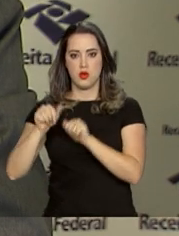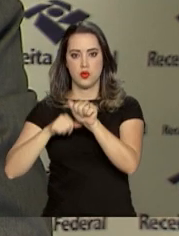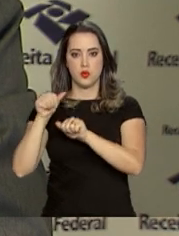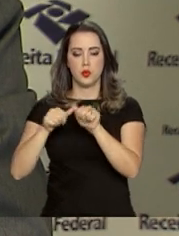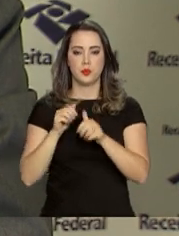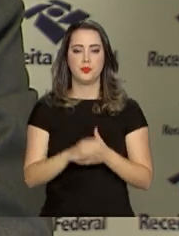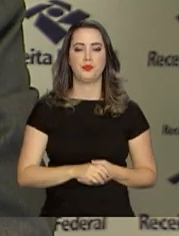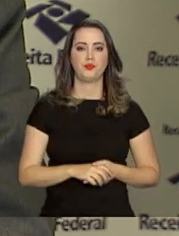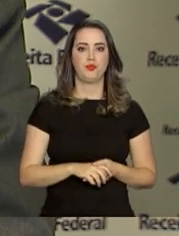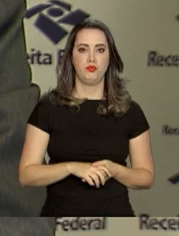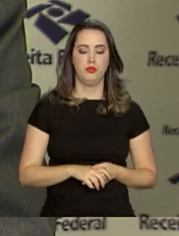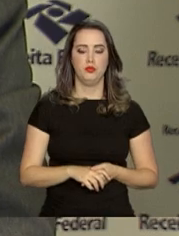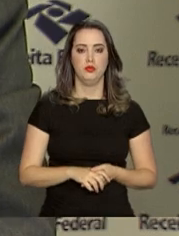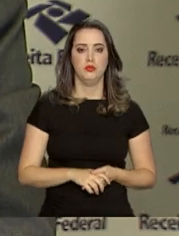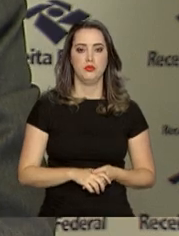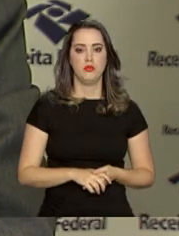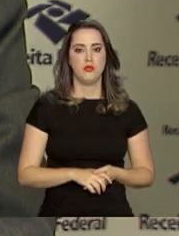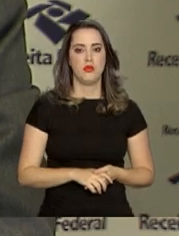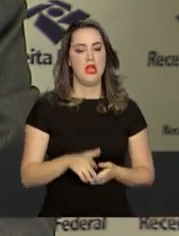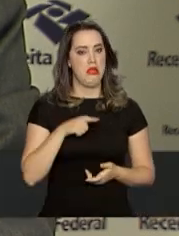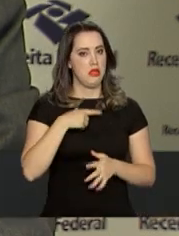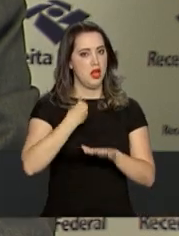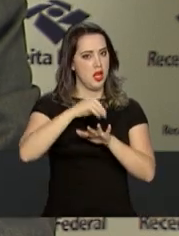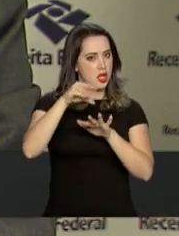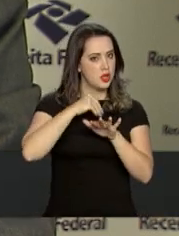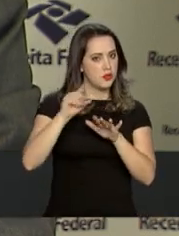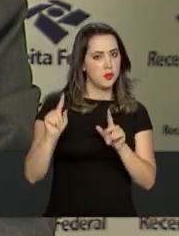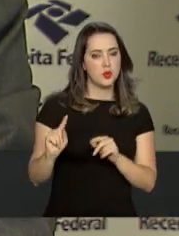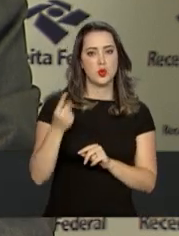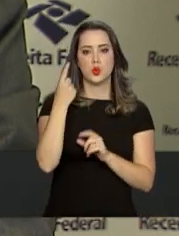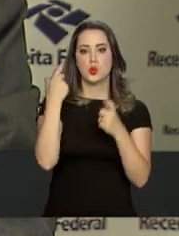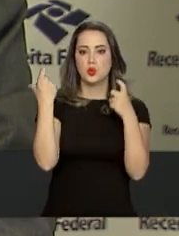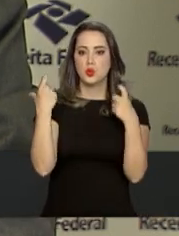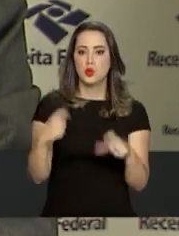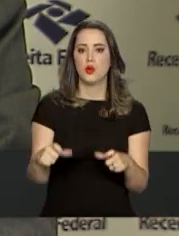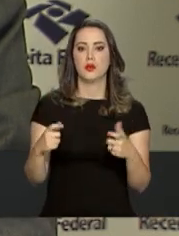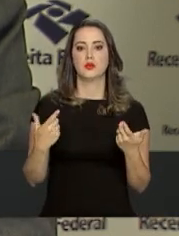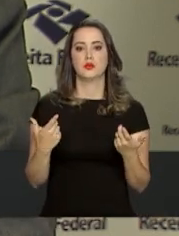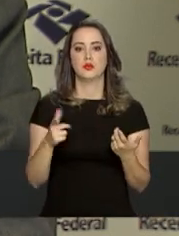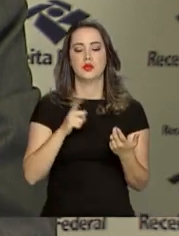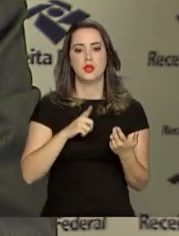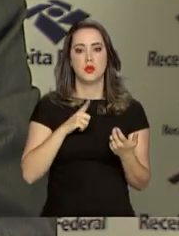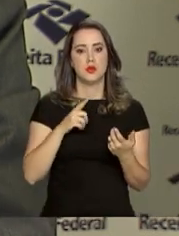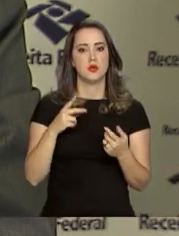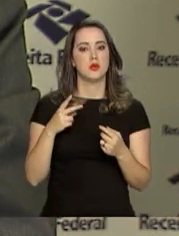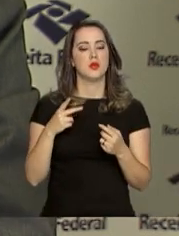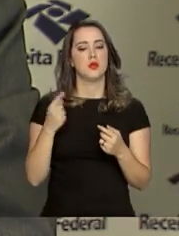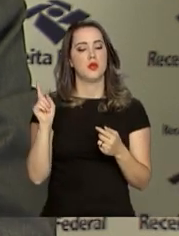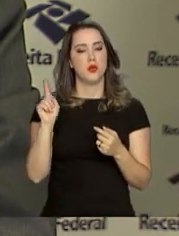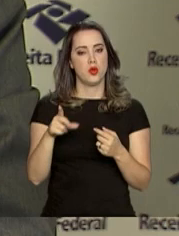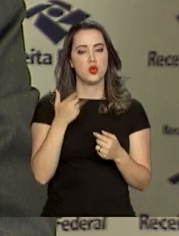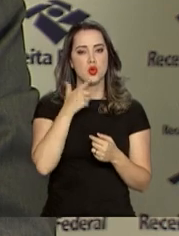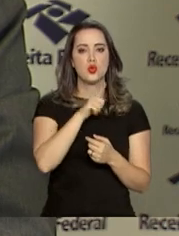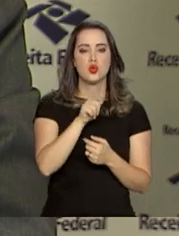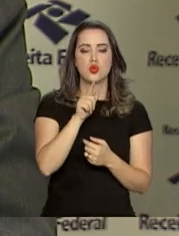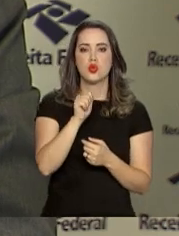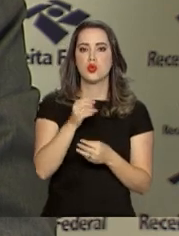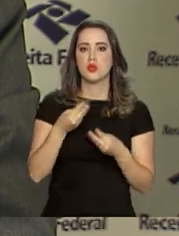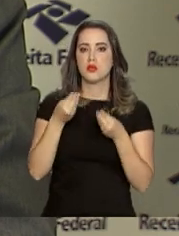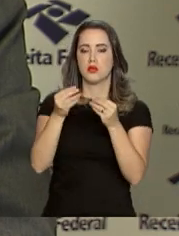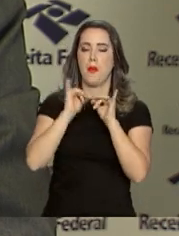informações estão aglomeradas em um único espaço segundo a gente consegue dar maior publicidade